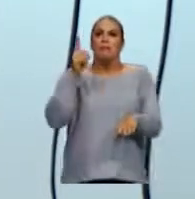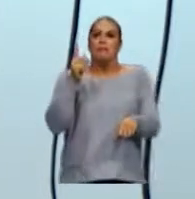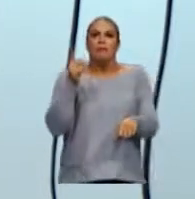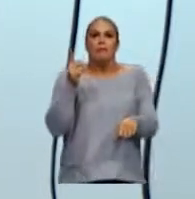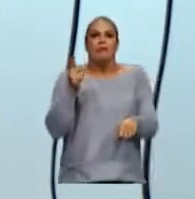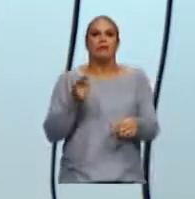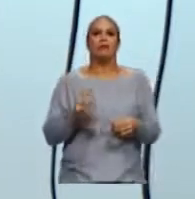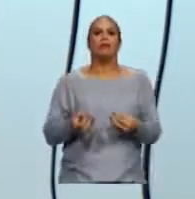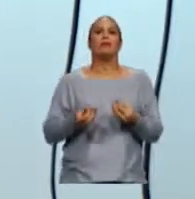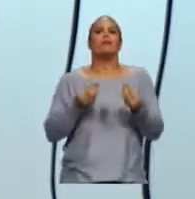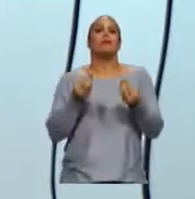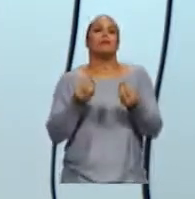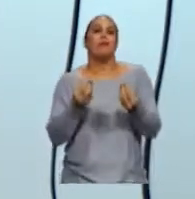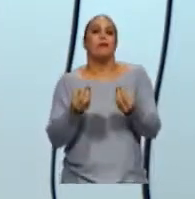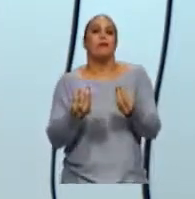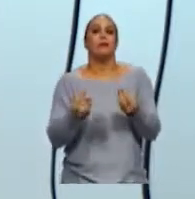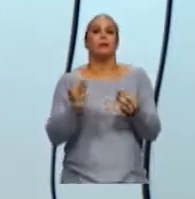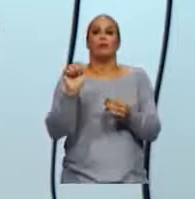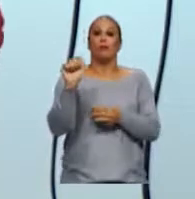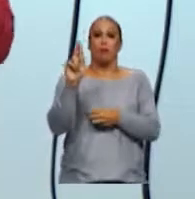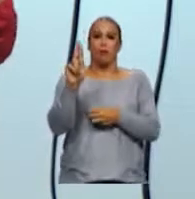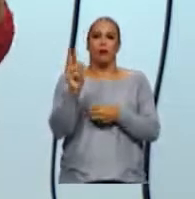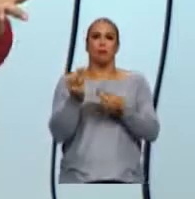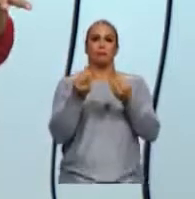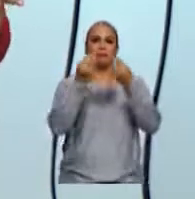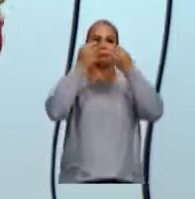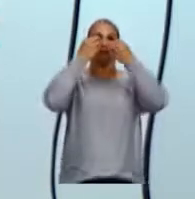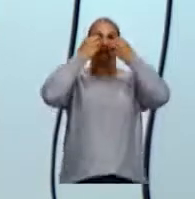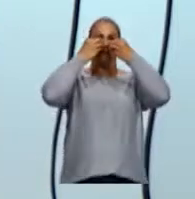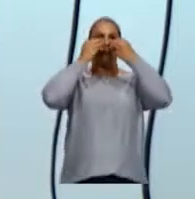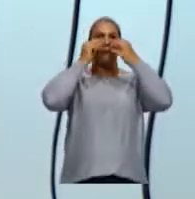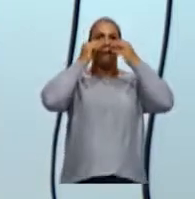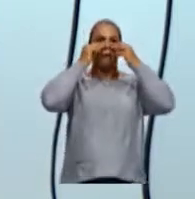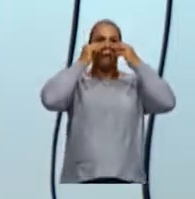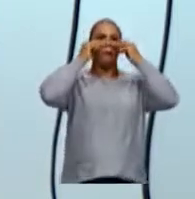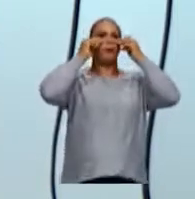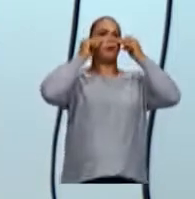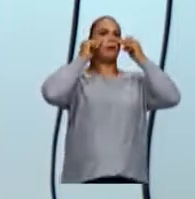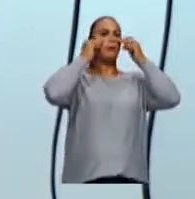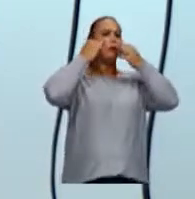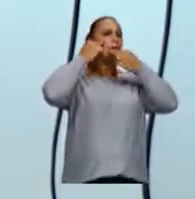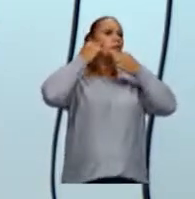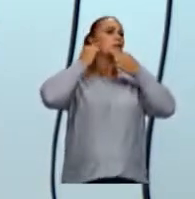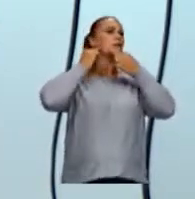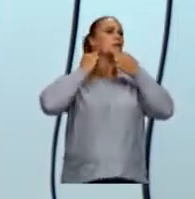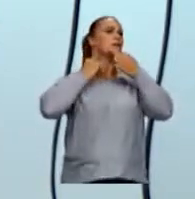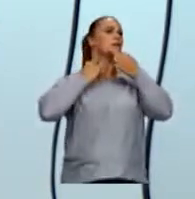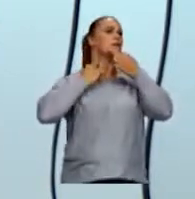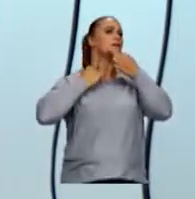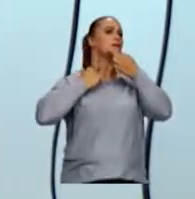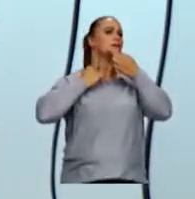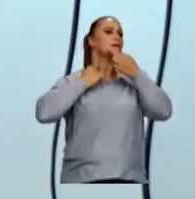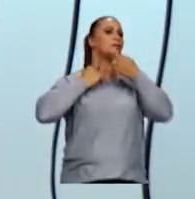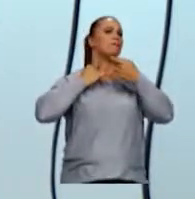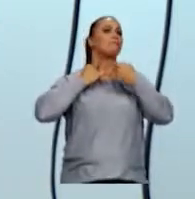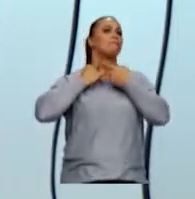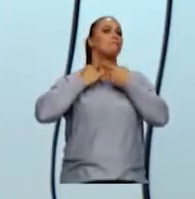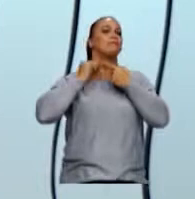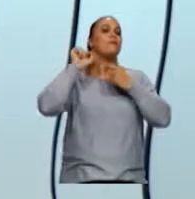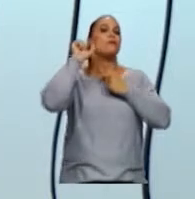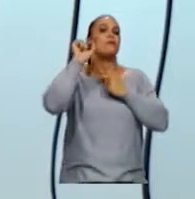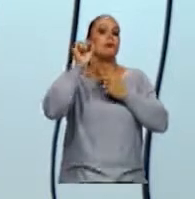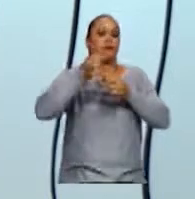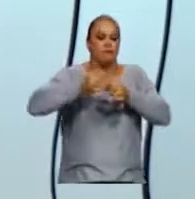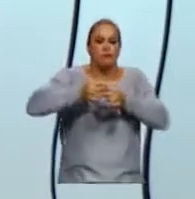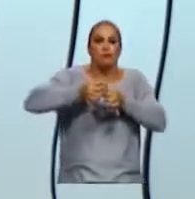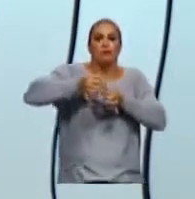encontrar um outro órgão chamado faringe. A faringe é um tubo cartilaginoso. Está presente